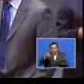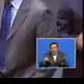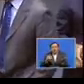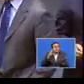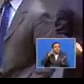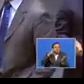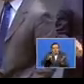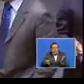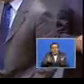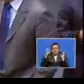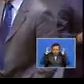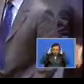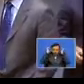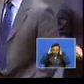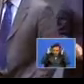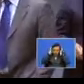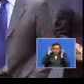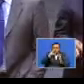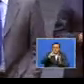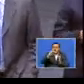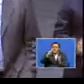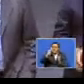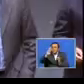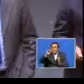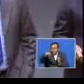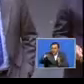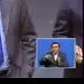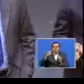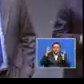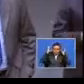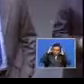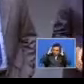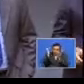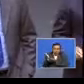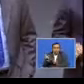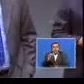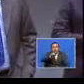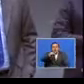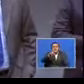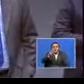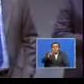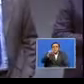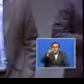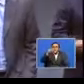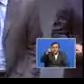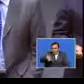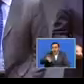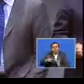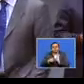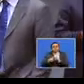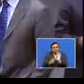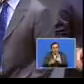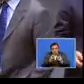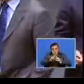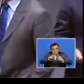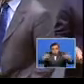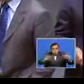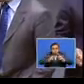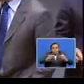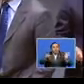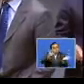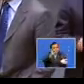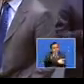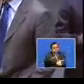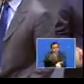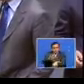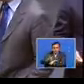Pan, a Rádio Bandeirantes, não é? Que são veículos de comunicação que mostram com fatos